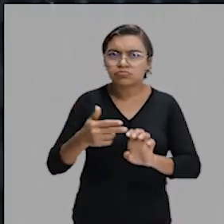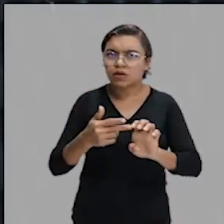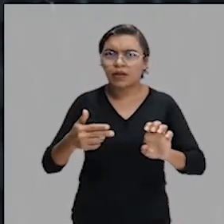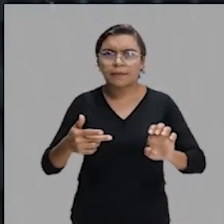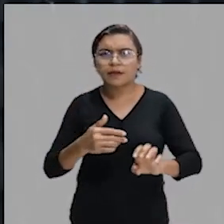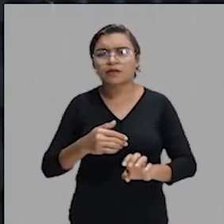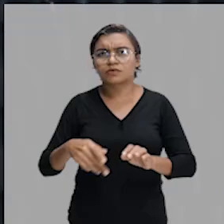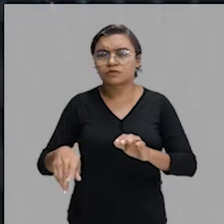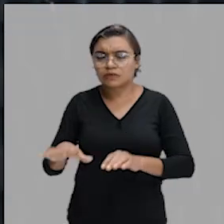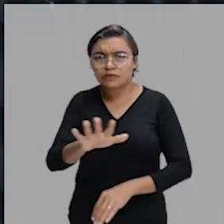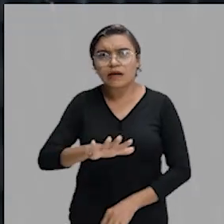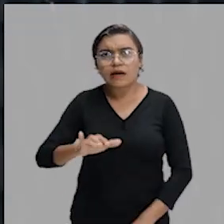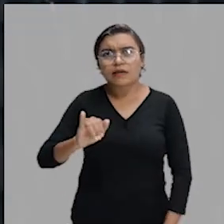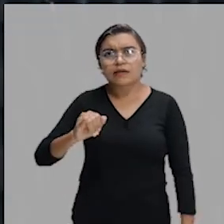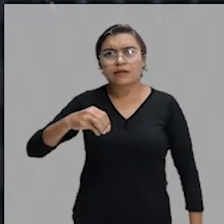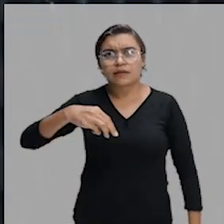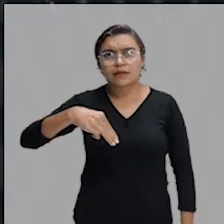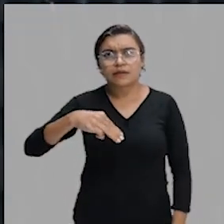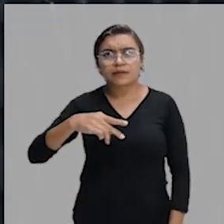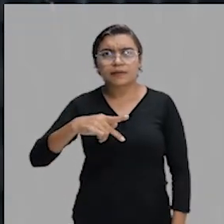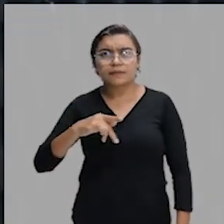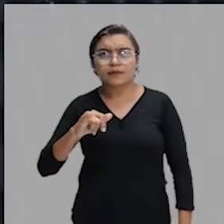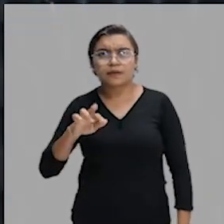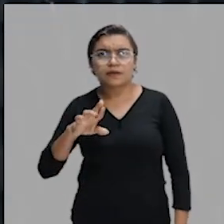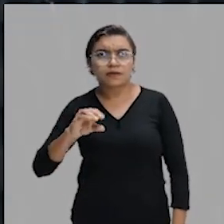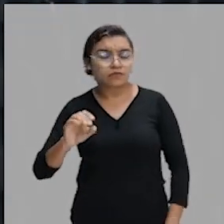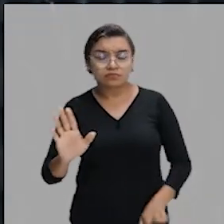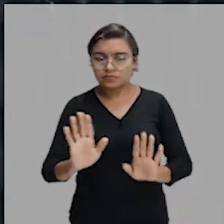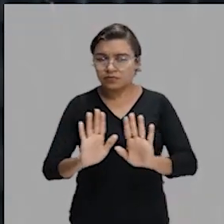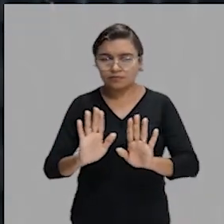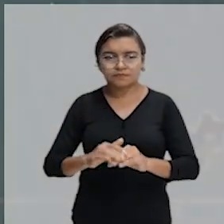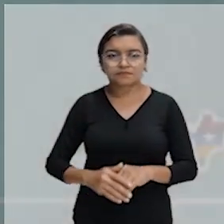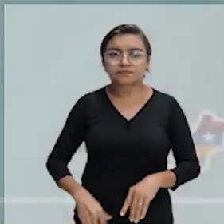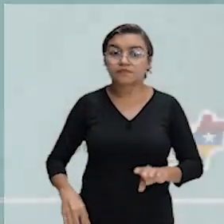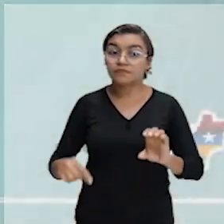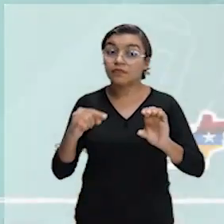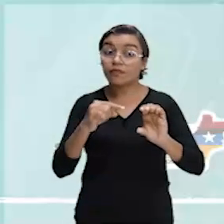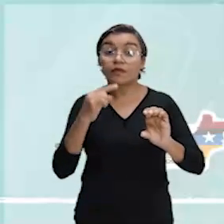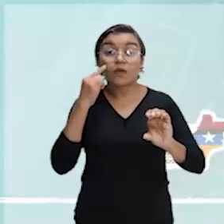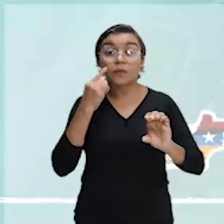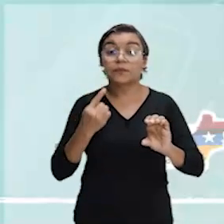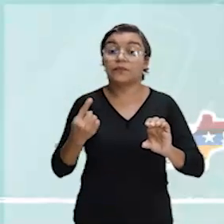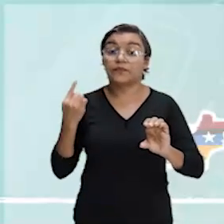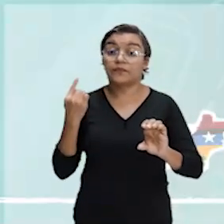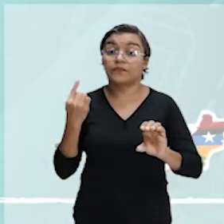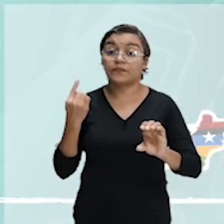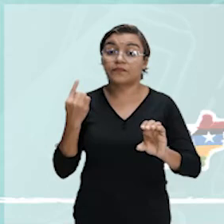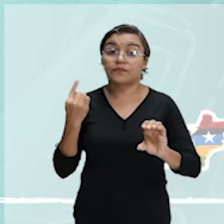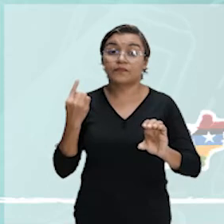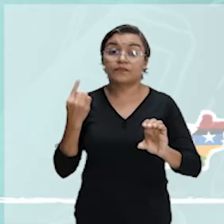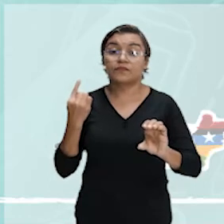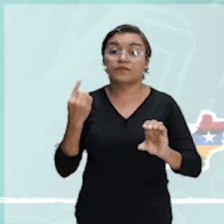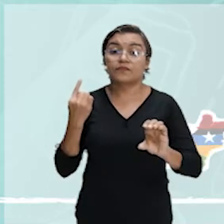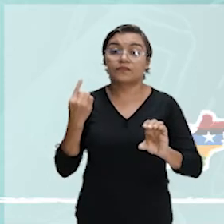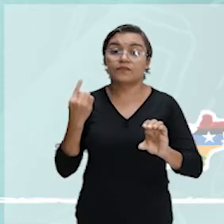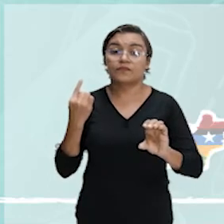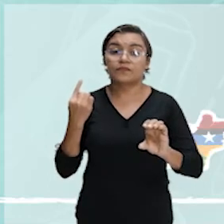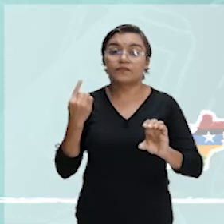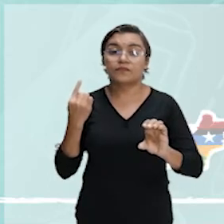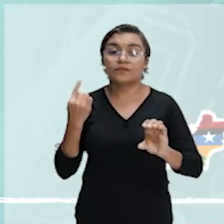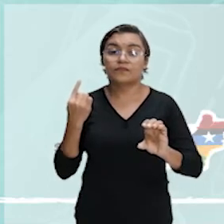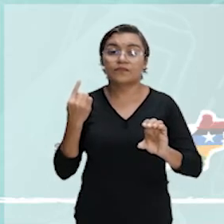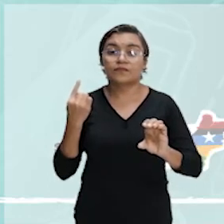empíricos. Não é assim. Letra B, não. Letra C, o silogismo é um tipo de argumento que deve ter um termo